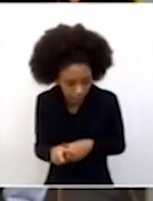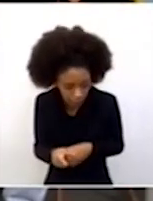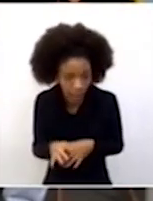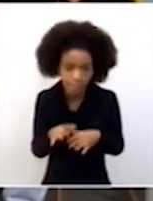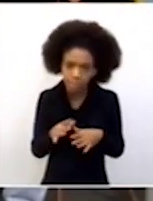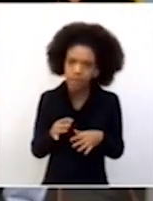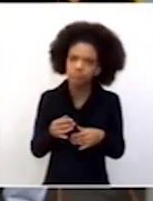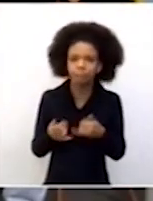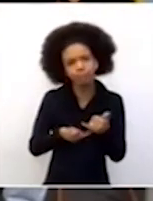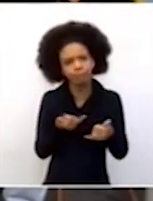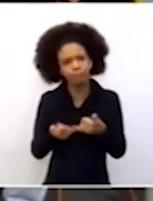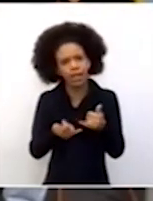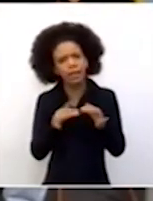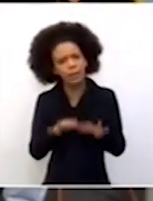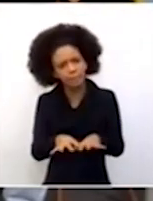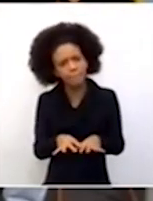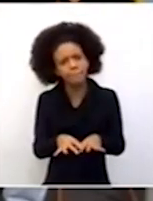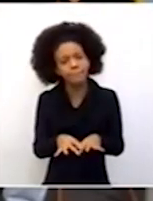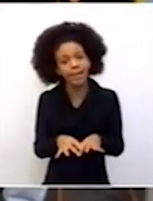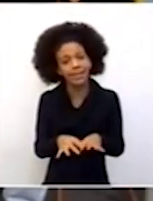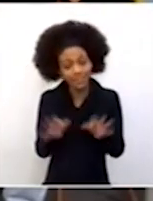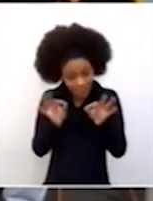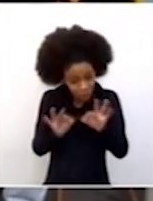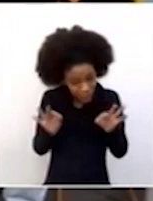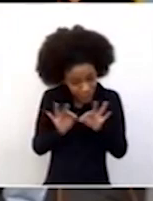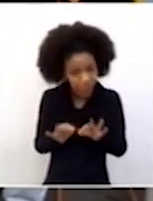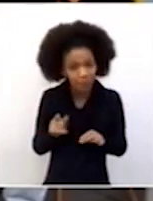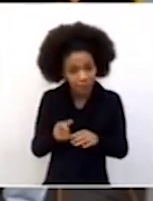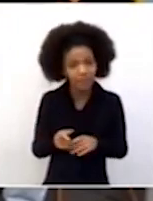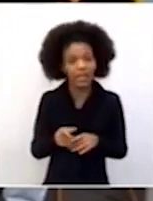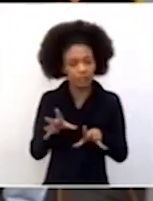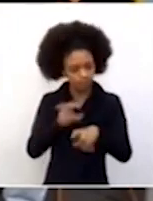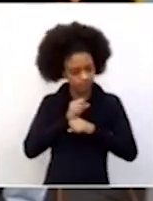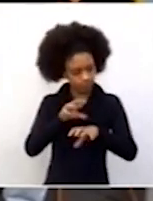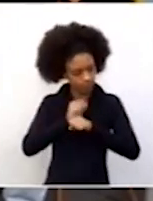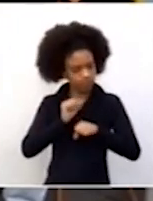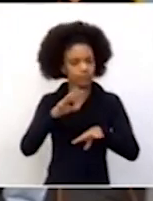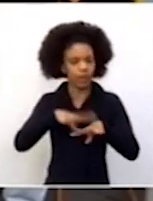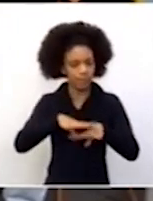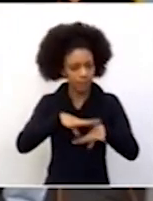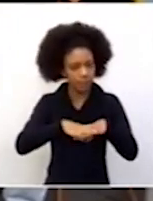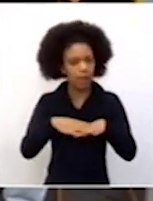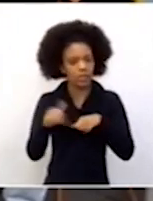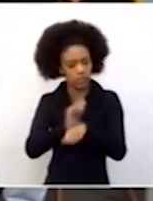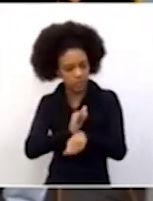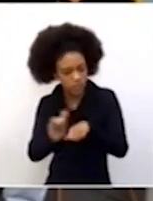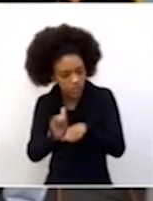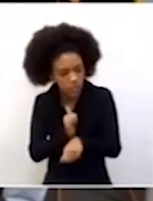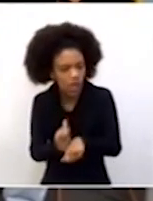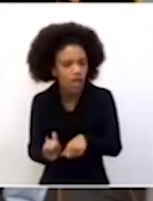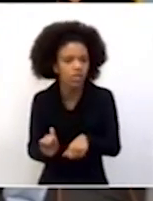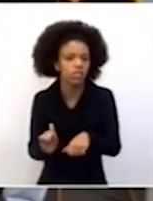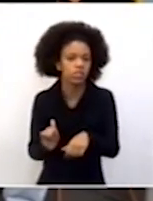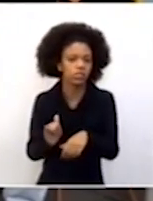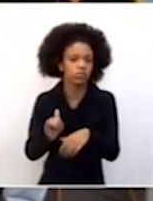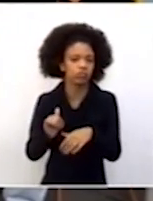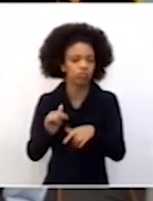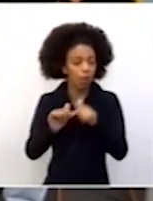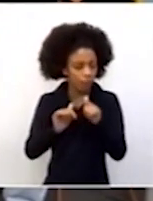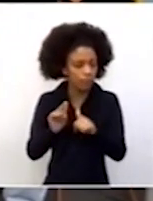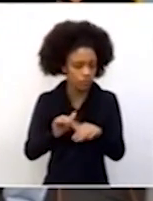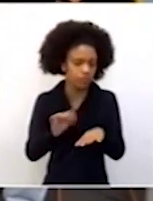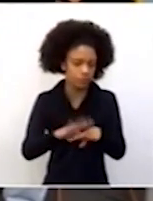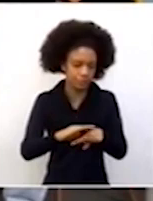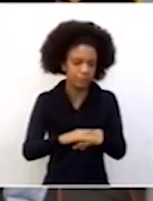matemática, mas está jogando, mas mesmo assim, implicitamente, ele está adquirindo conhecimento matemático, uma habilidade, as questões dos objetos